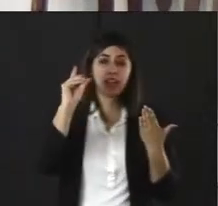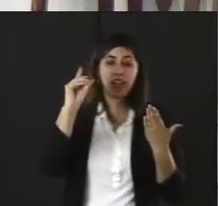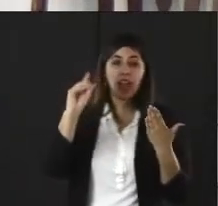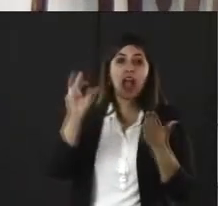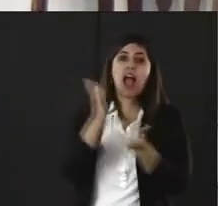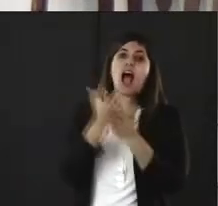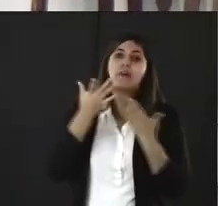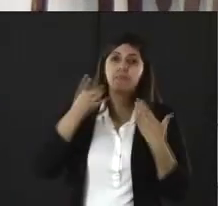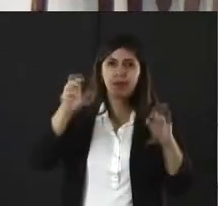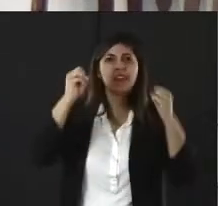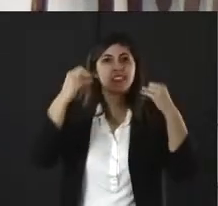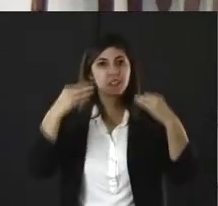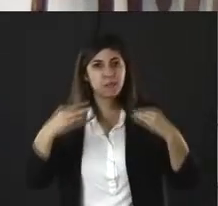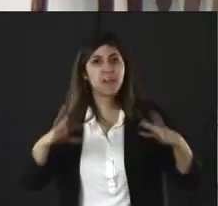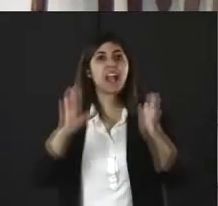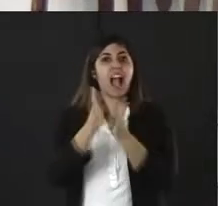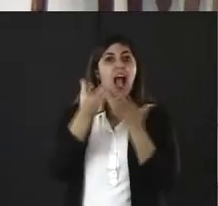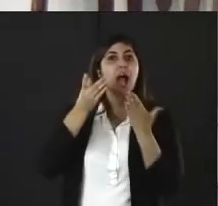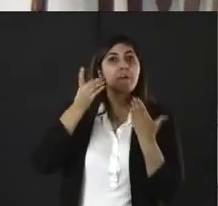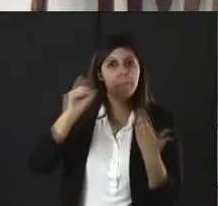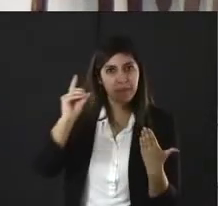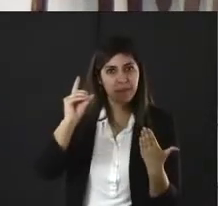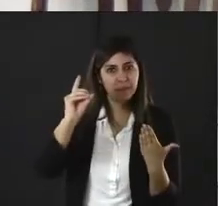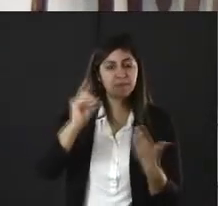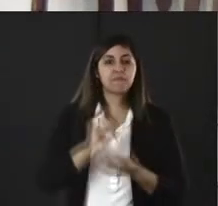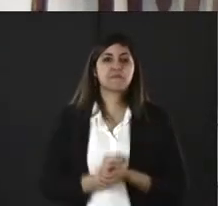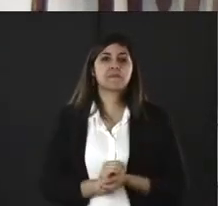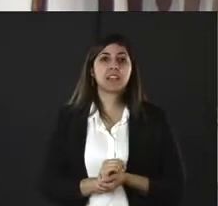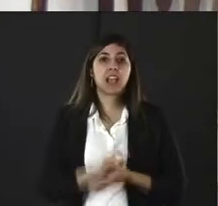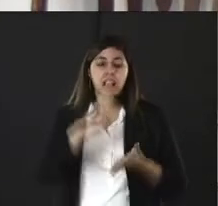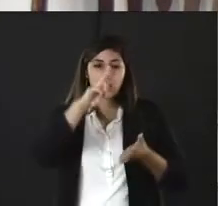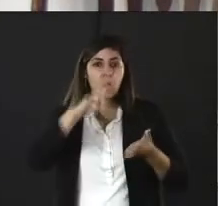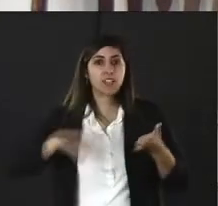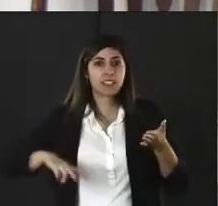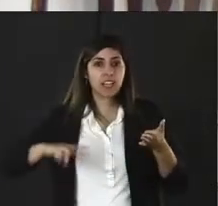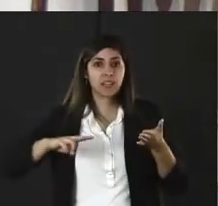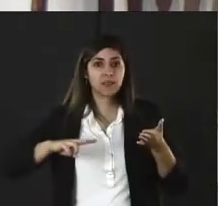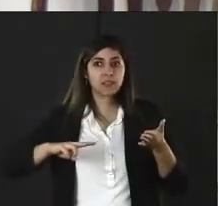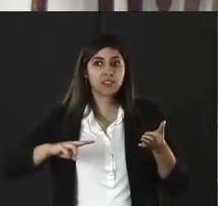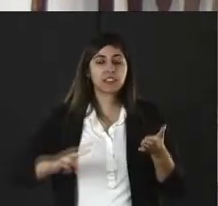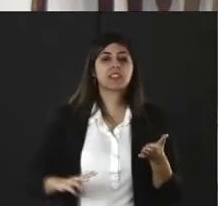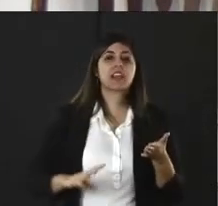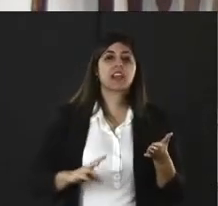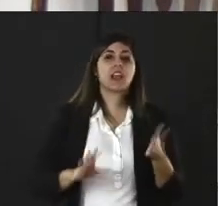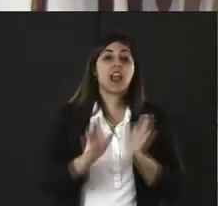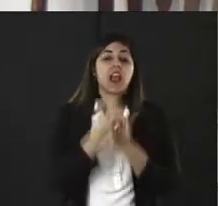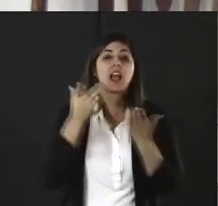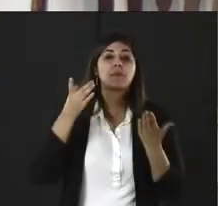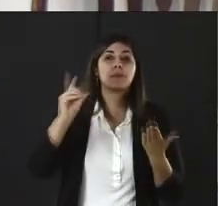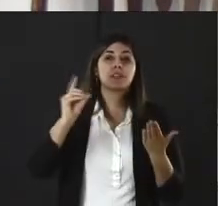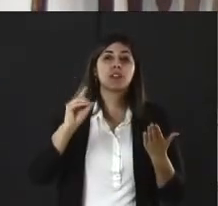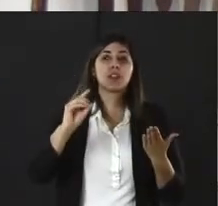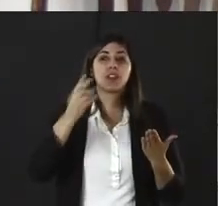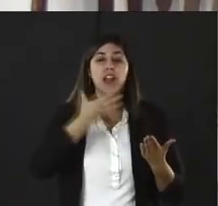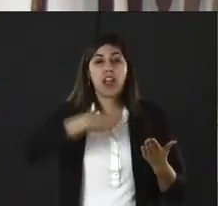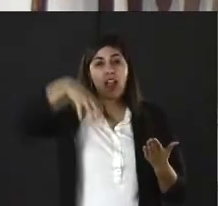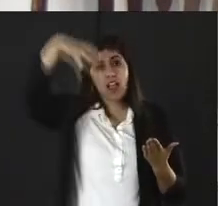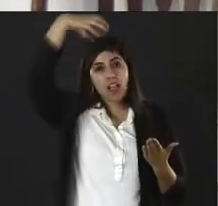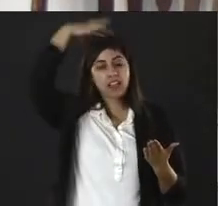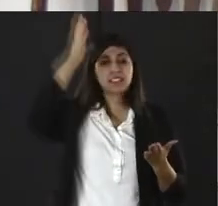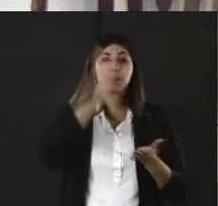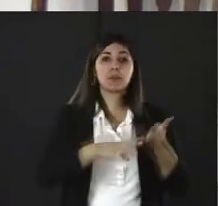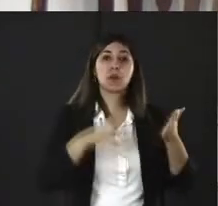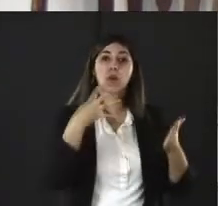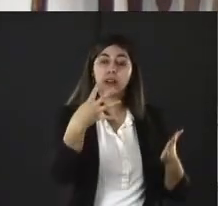que a bíblia explica a própria bíblia né nós vemos lá no livro de reis no segundo livro de reis capítulo 4 um momento